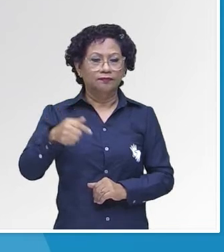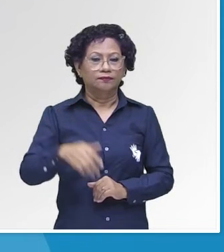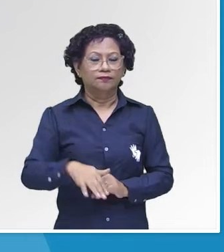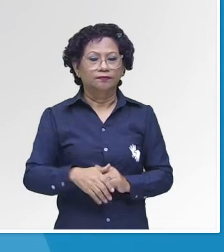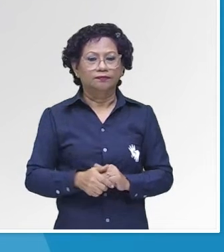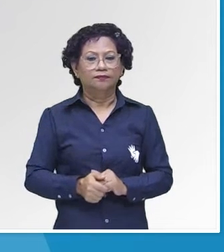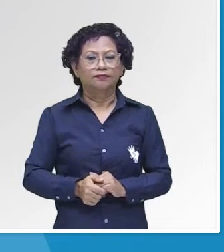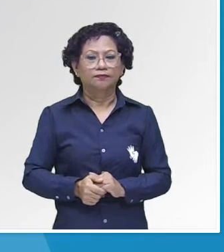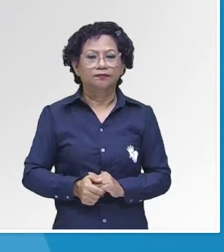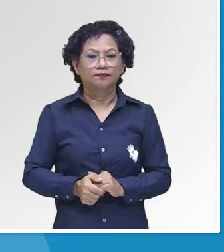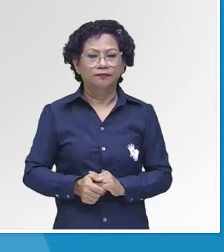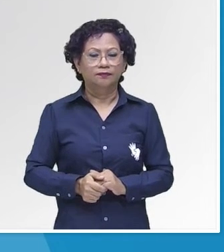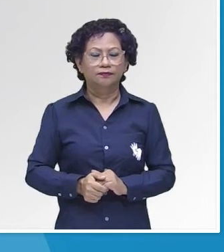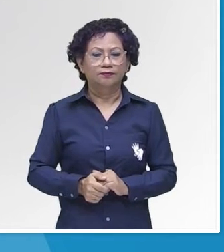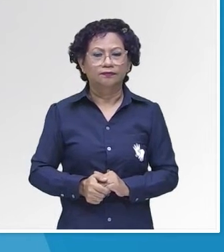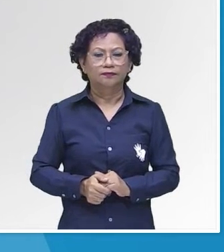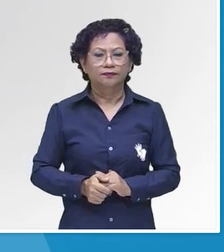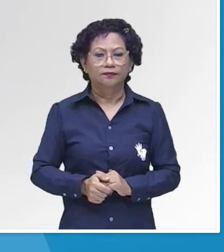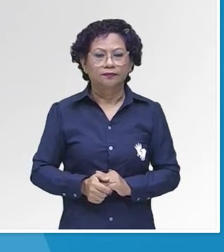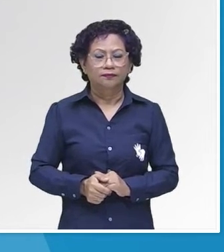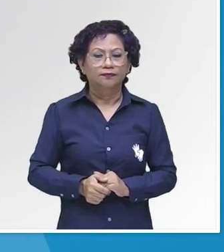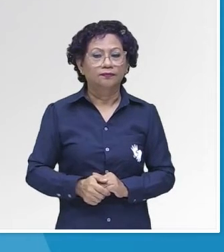resultado desse time A